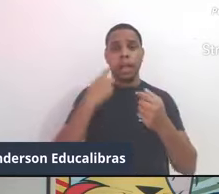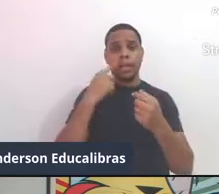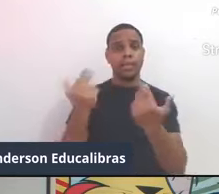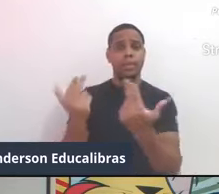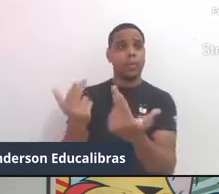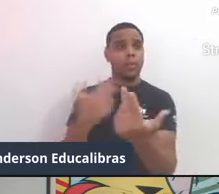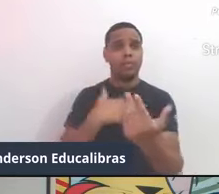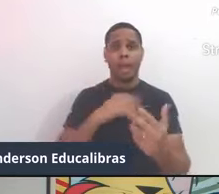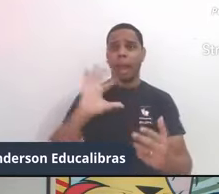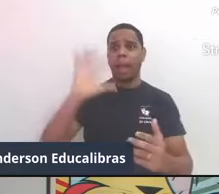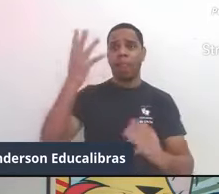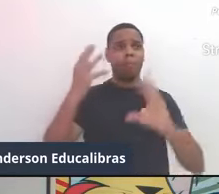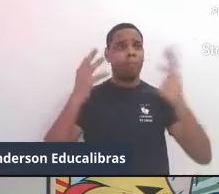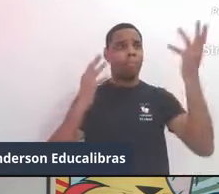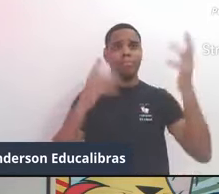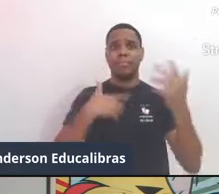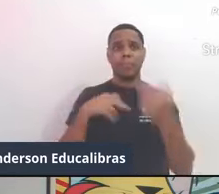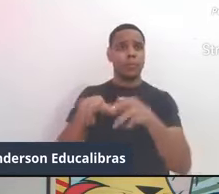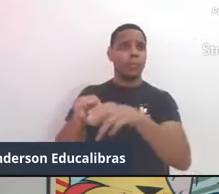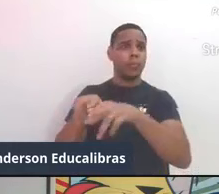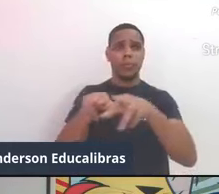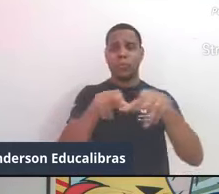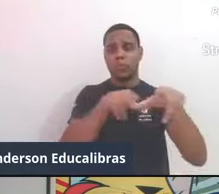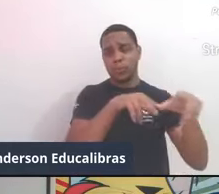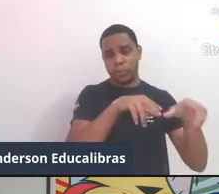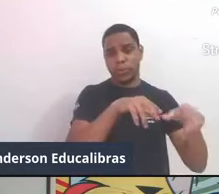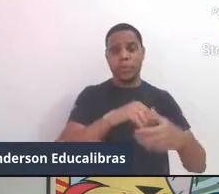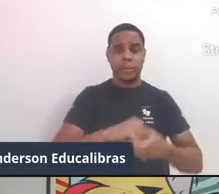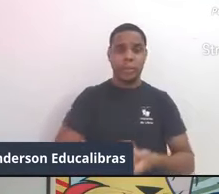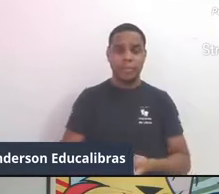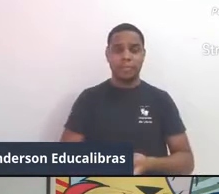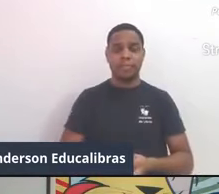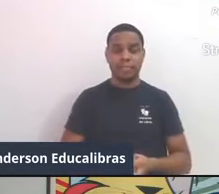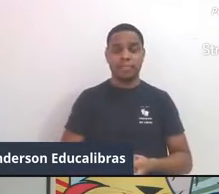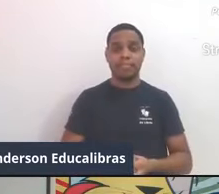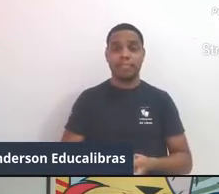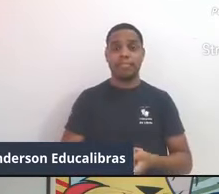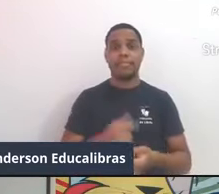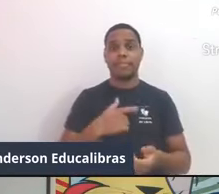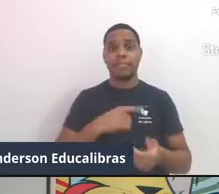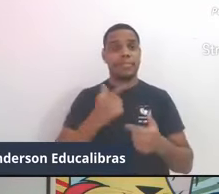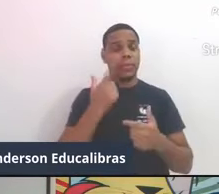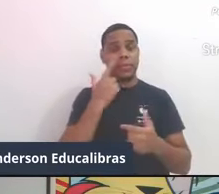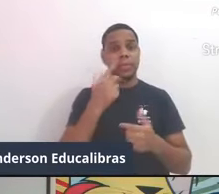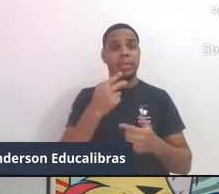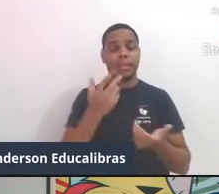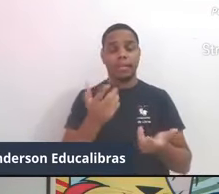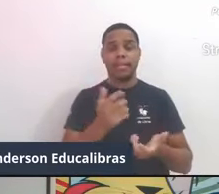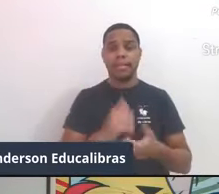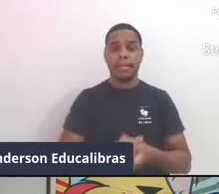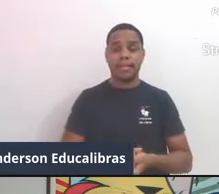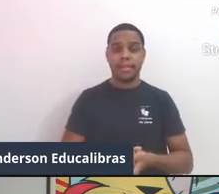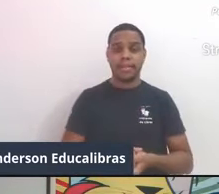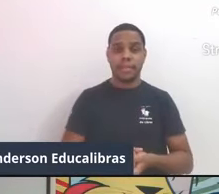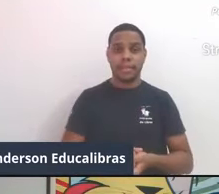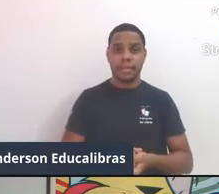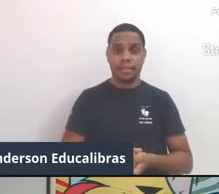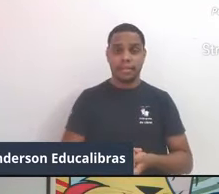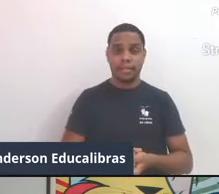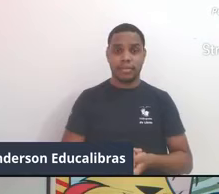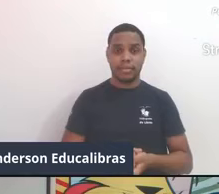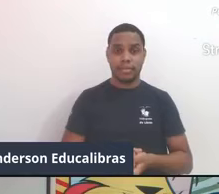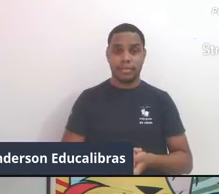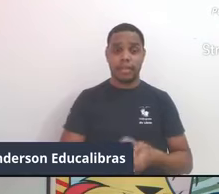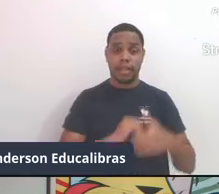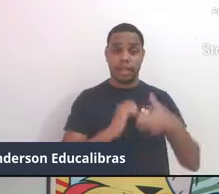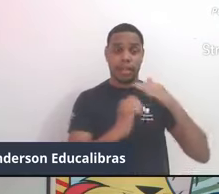situação, né? Estamos todos, de alguma forma, sem possibilidade de estar